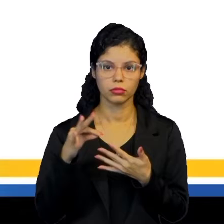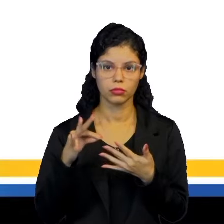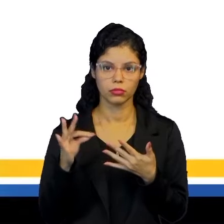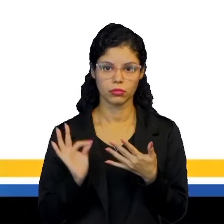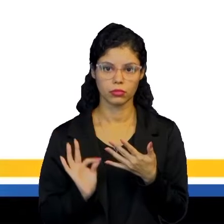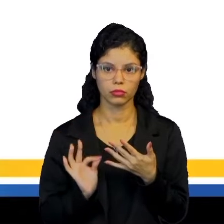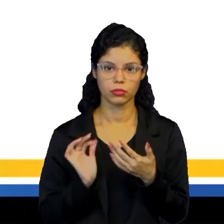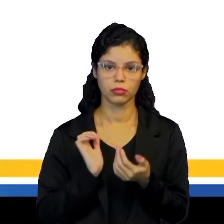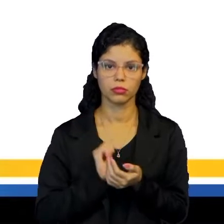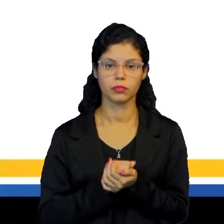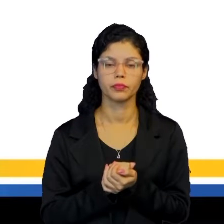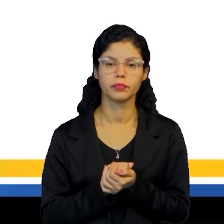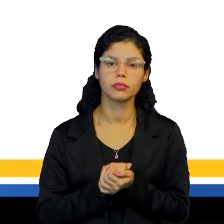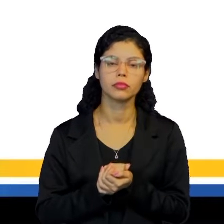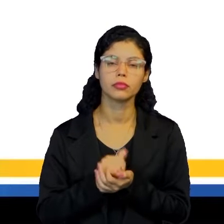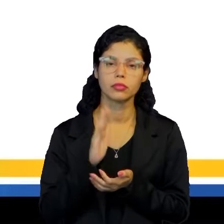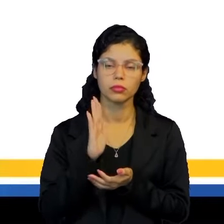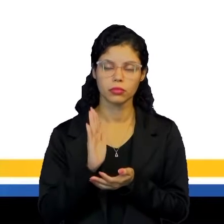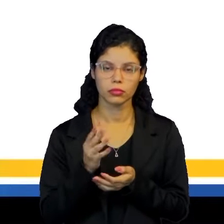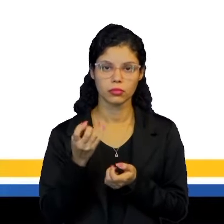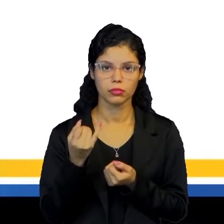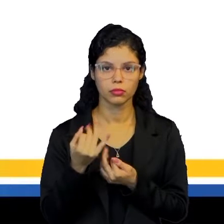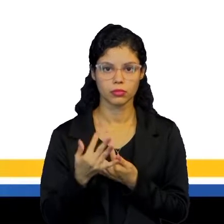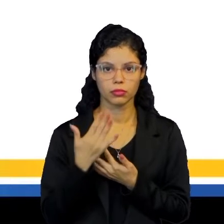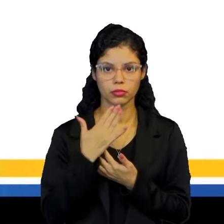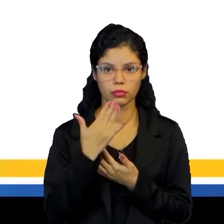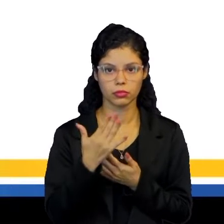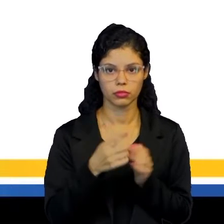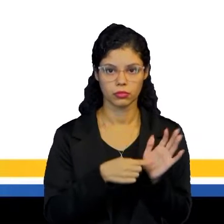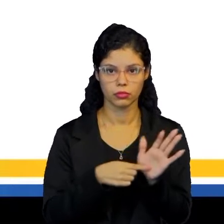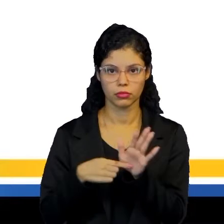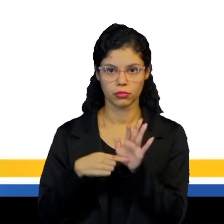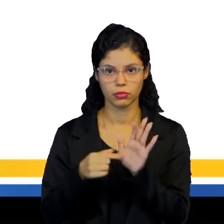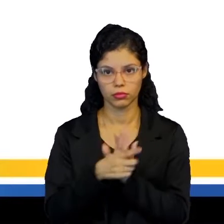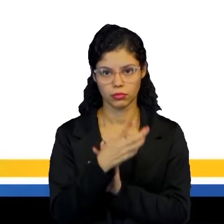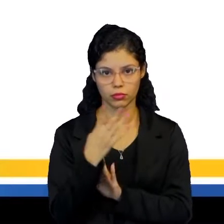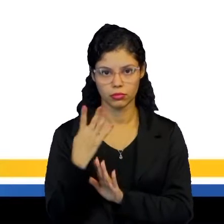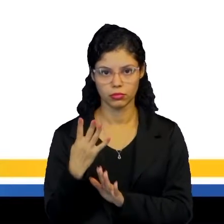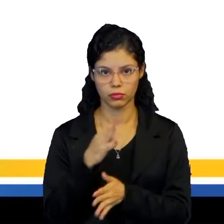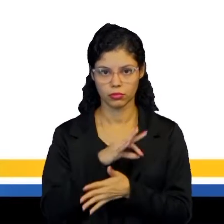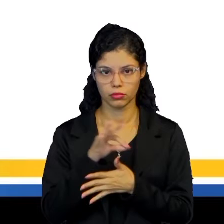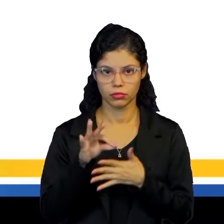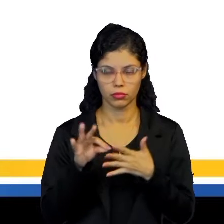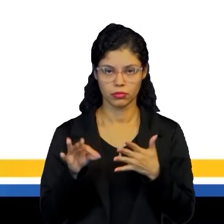elementos, ele já vai explicar lá na forma uma quantidade